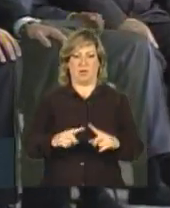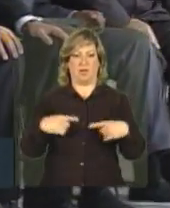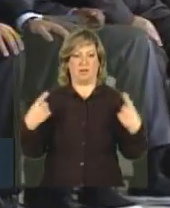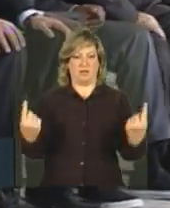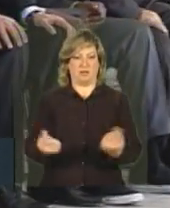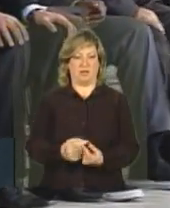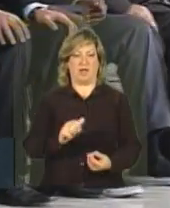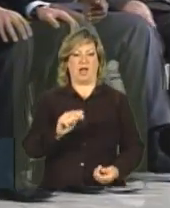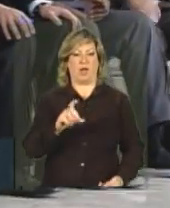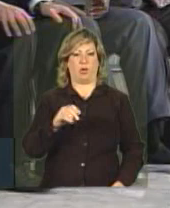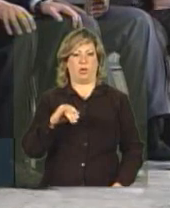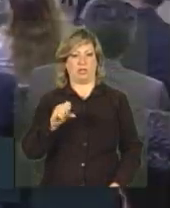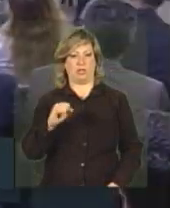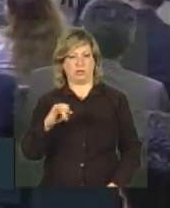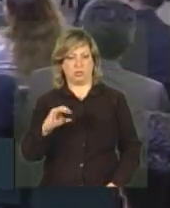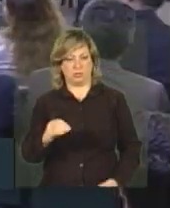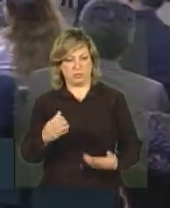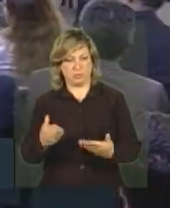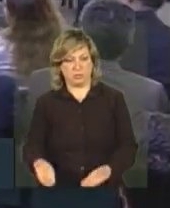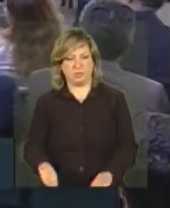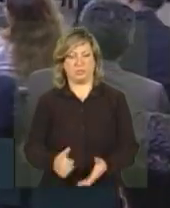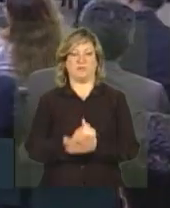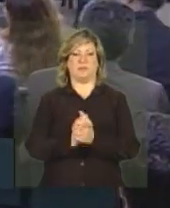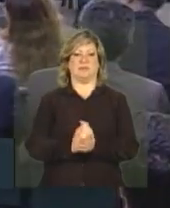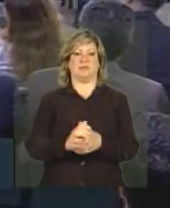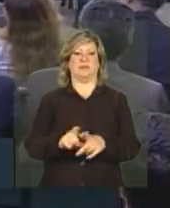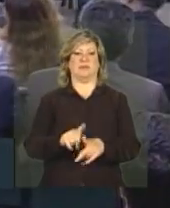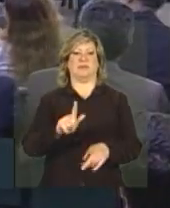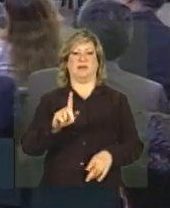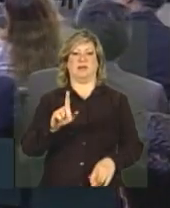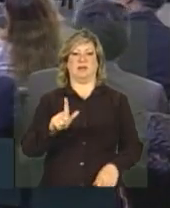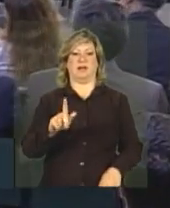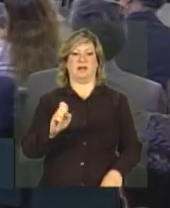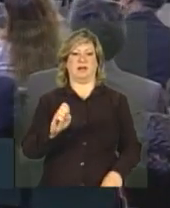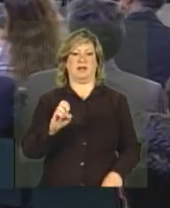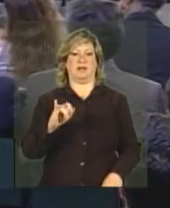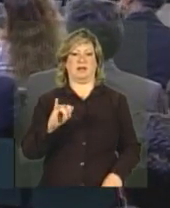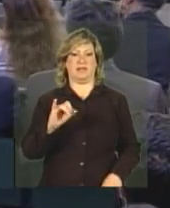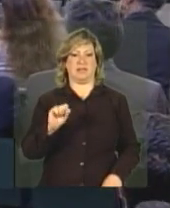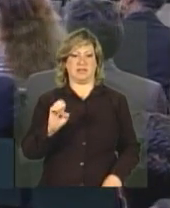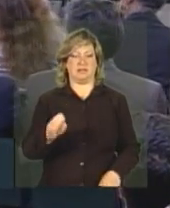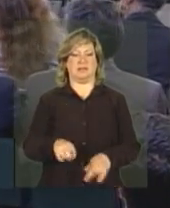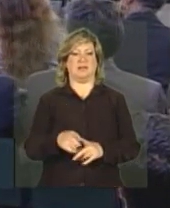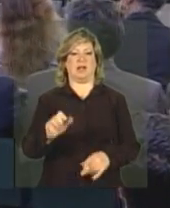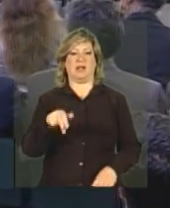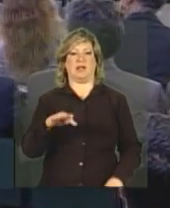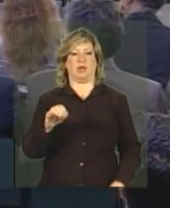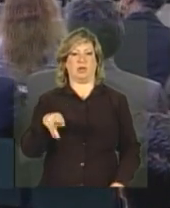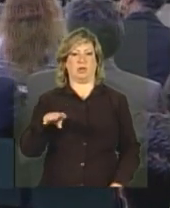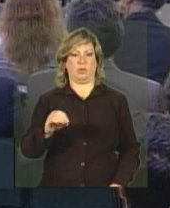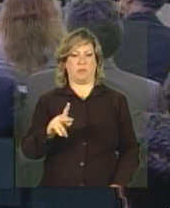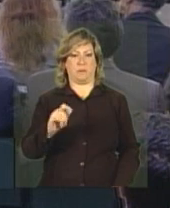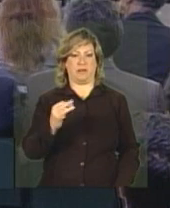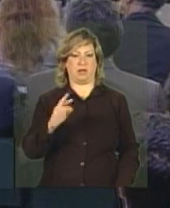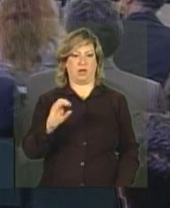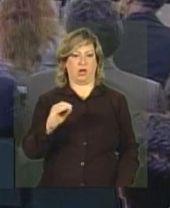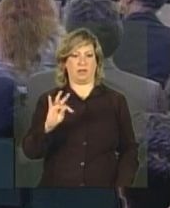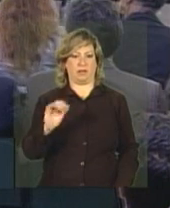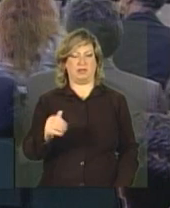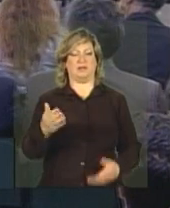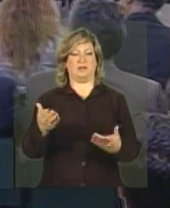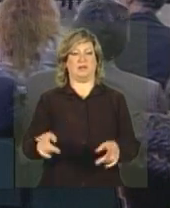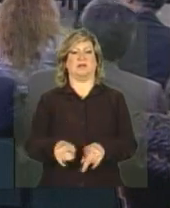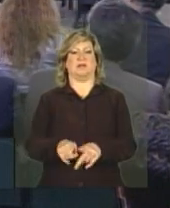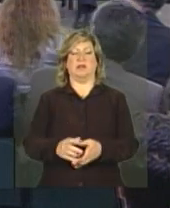Mercadante, da Ciência e Tecnologia, a Gleice Hoffmann, da Casa Civil, Antônio Patriota,